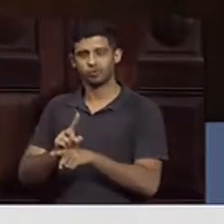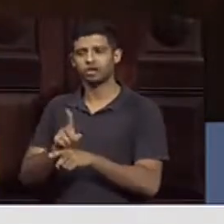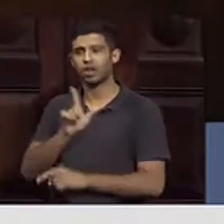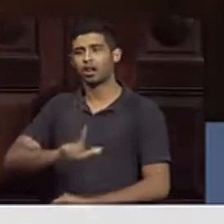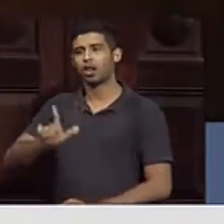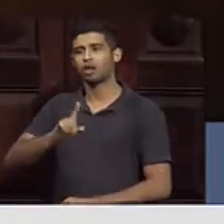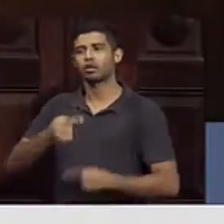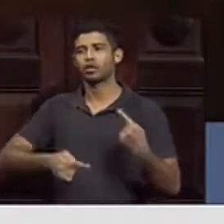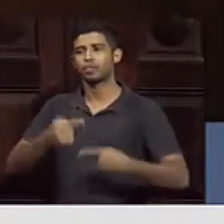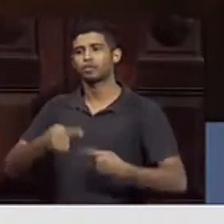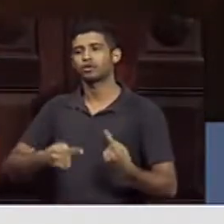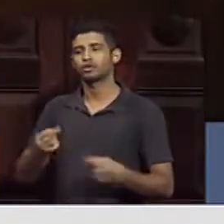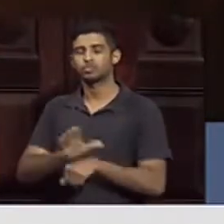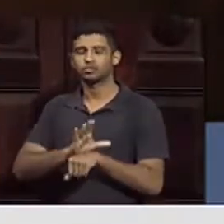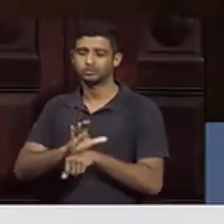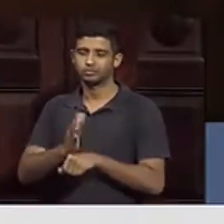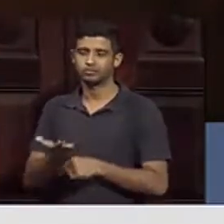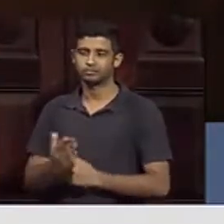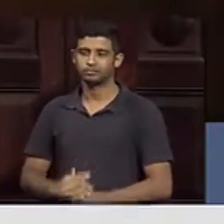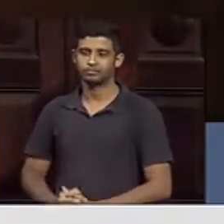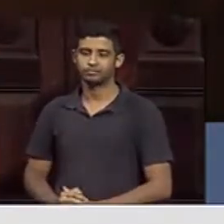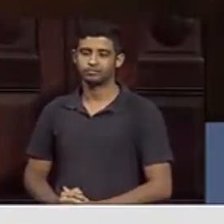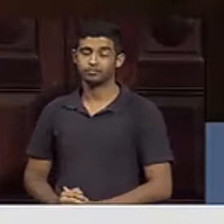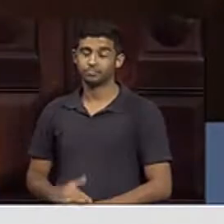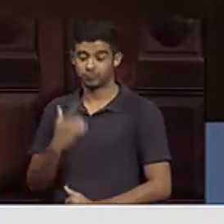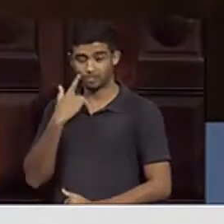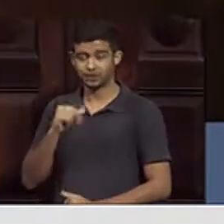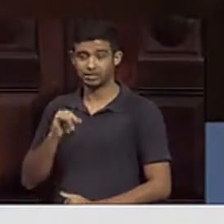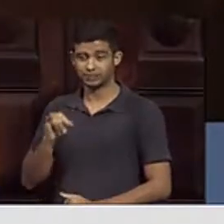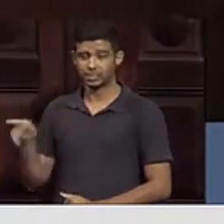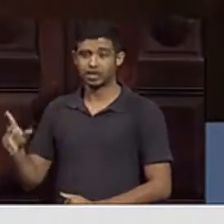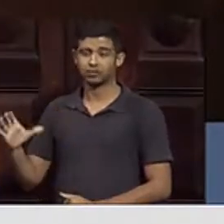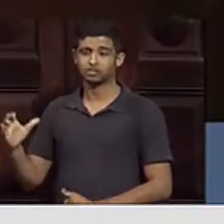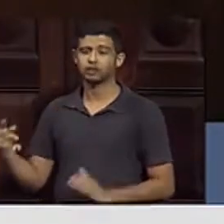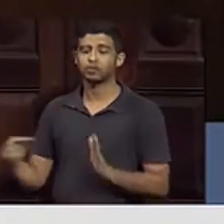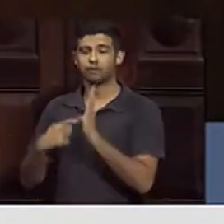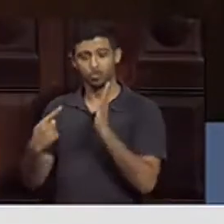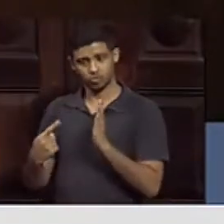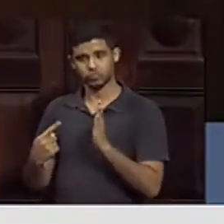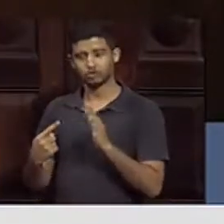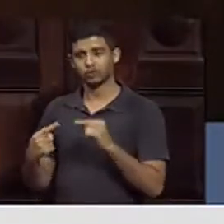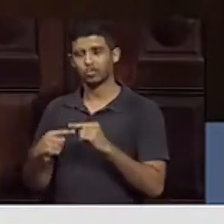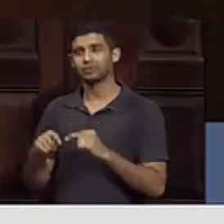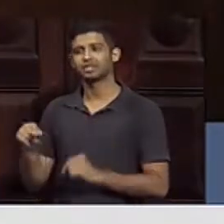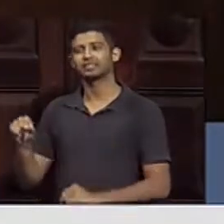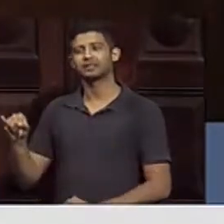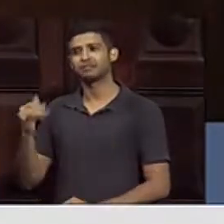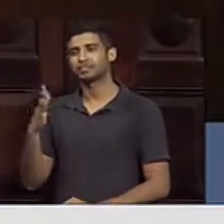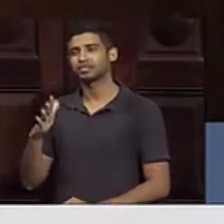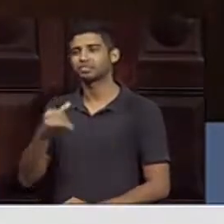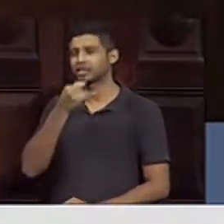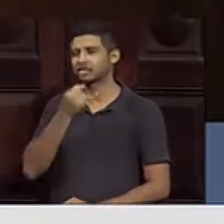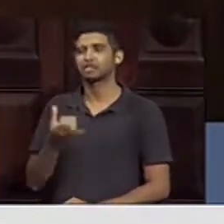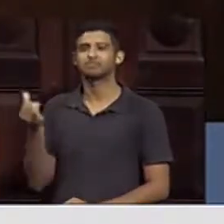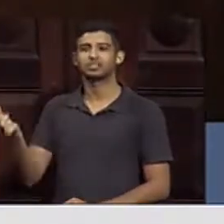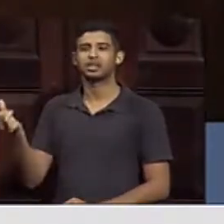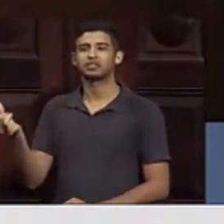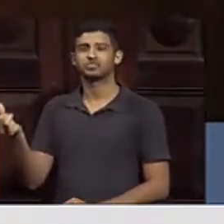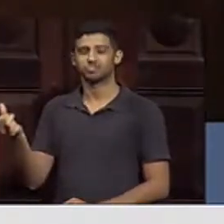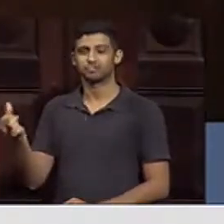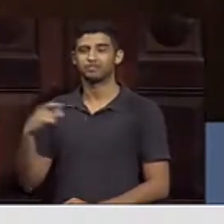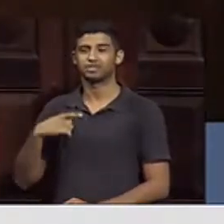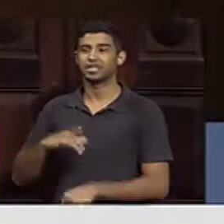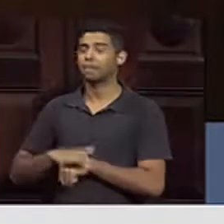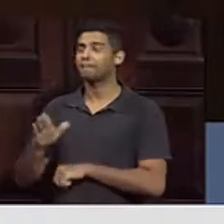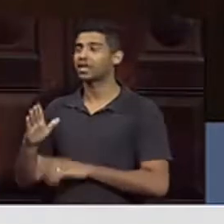de desinstitucionalização. Seria ponto para Niterói se Niterói tivesse um CAPS 3, tivesse mais residências